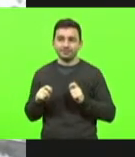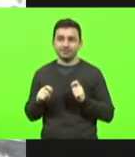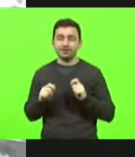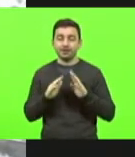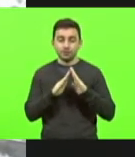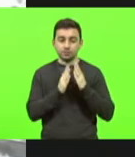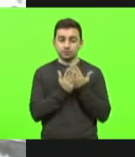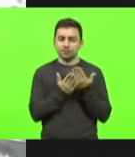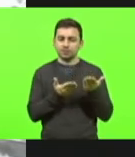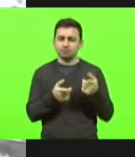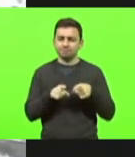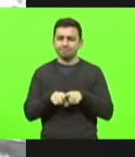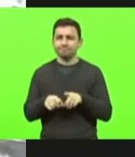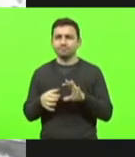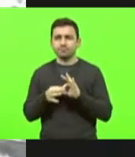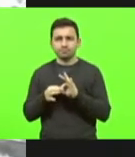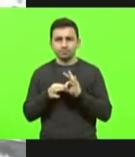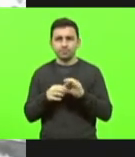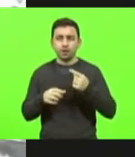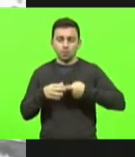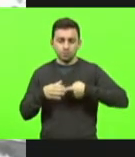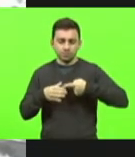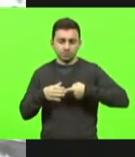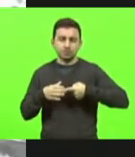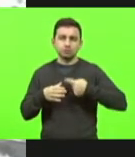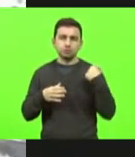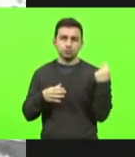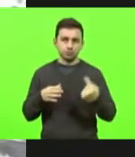vai ser parceira, e a comissão aqui